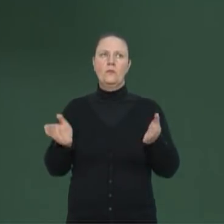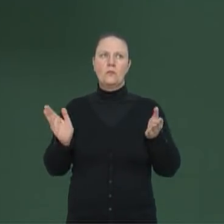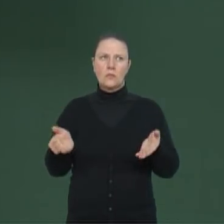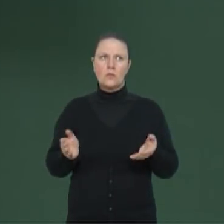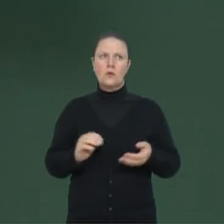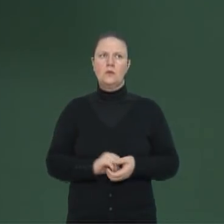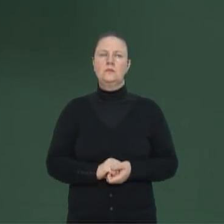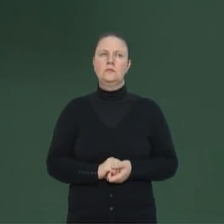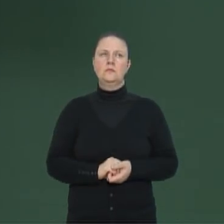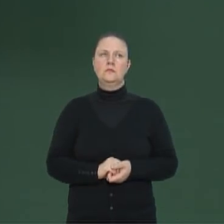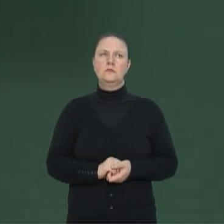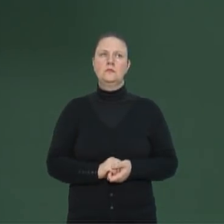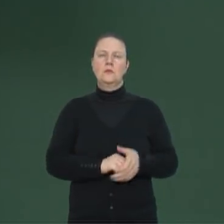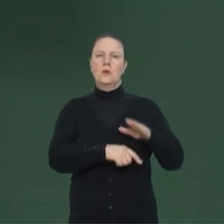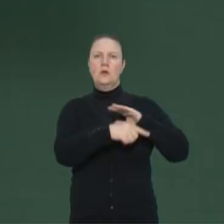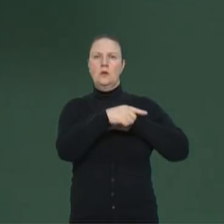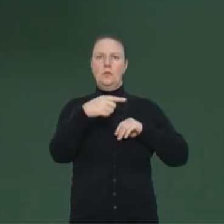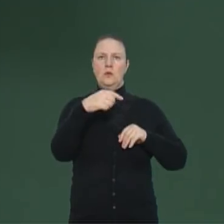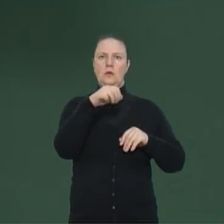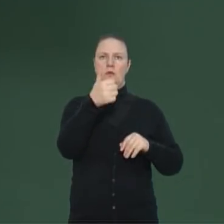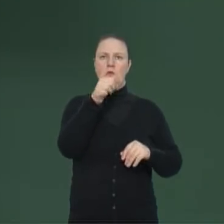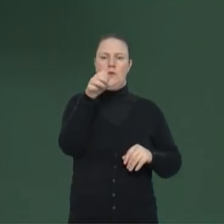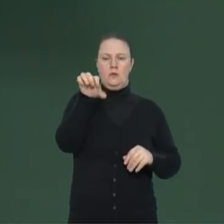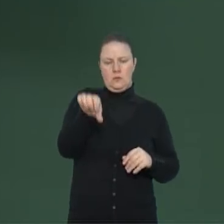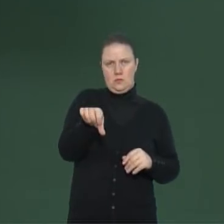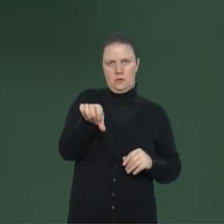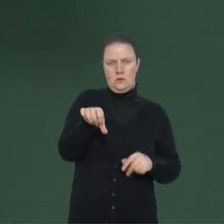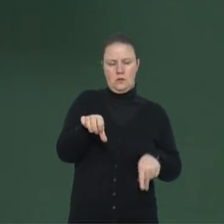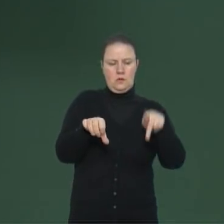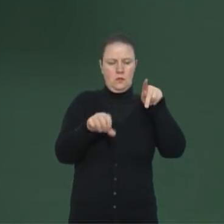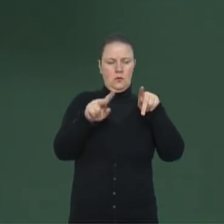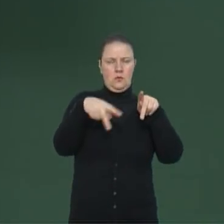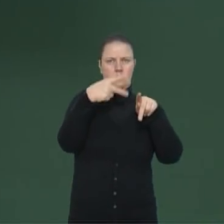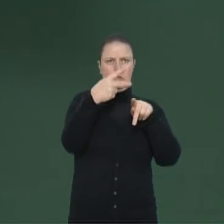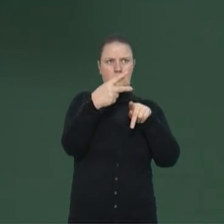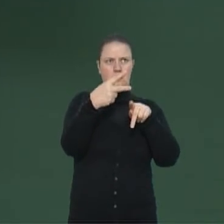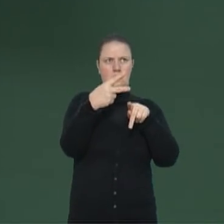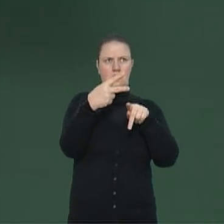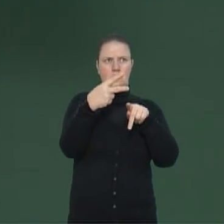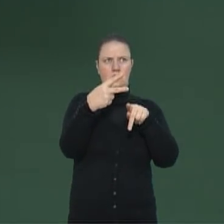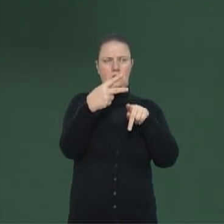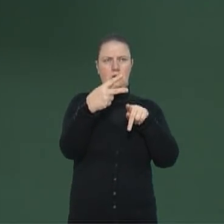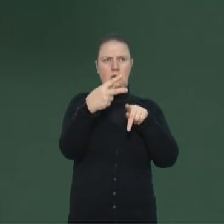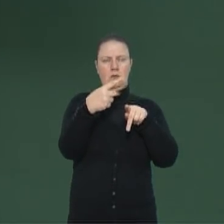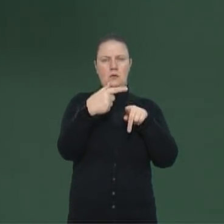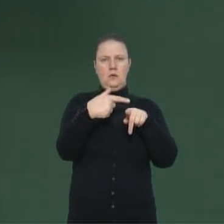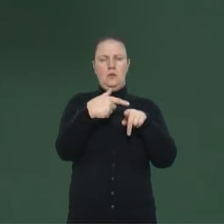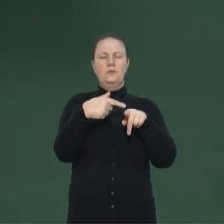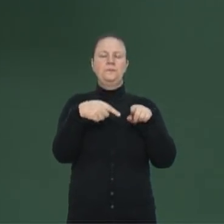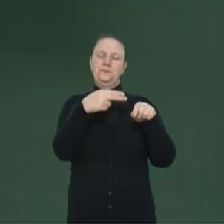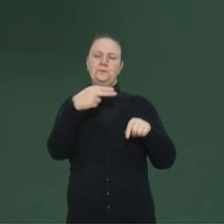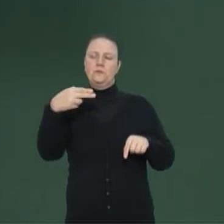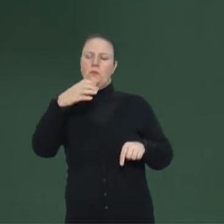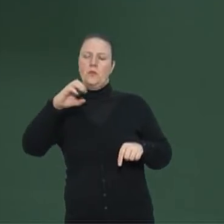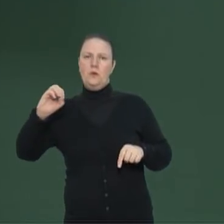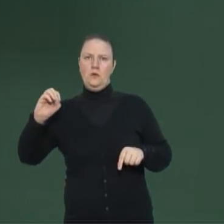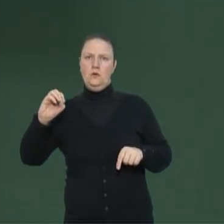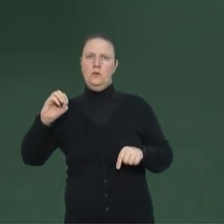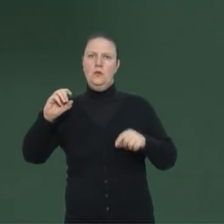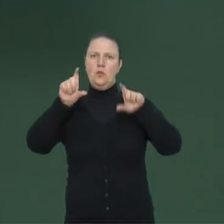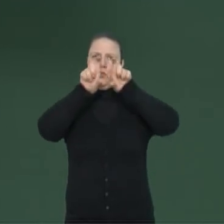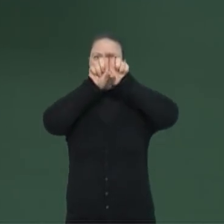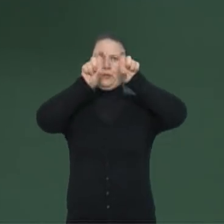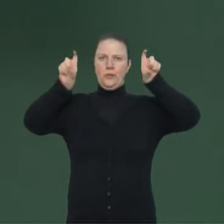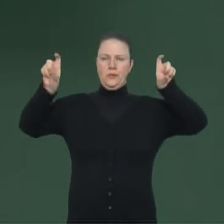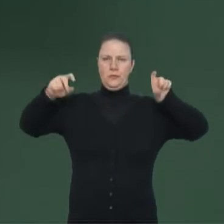né? Que vai dar menos 119. Então, ficou p ao quadrado mais 10p menos 119 igual a zero, tá? Essa é a minha equação do